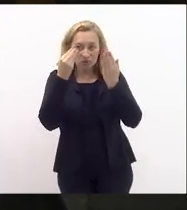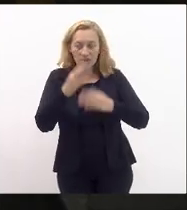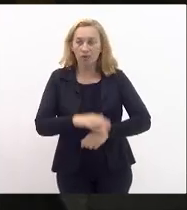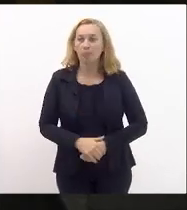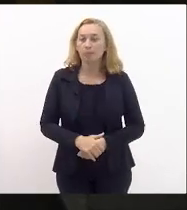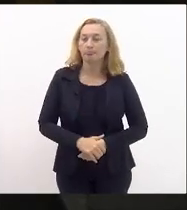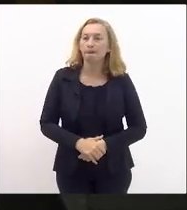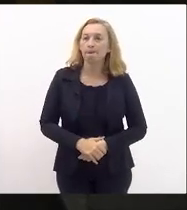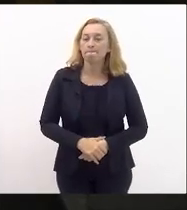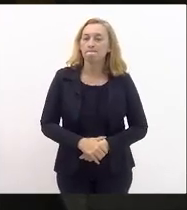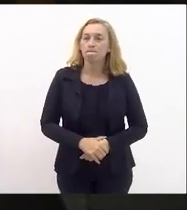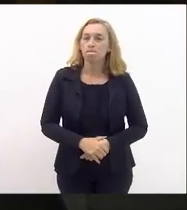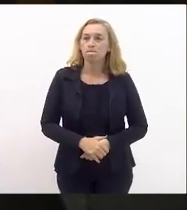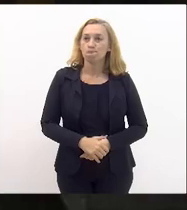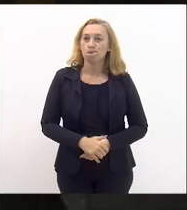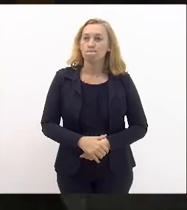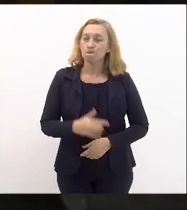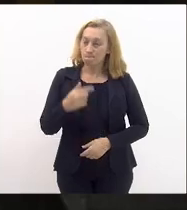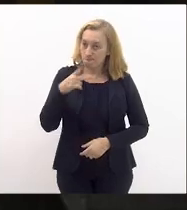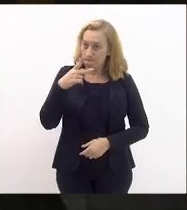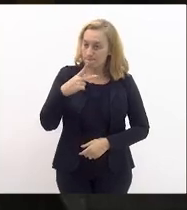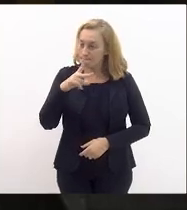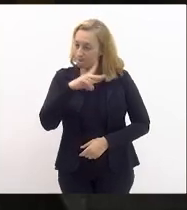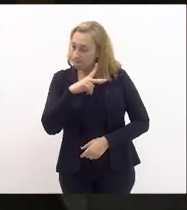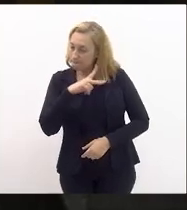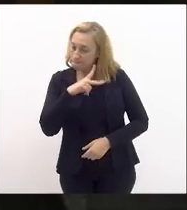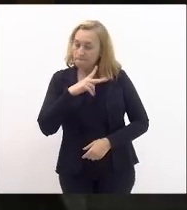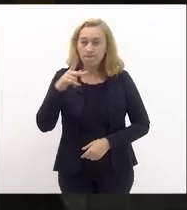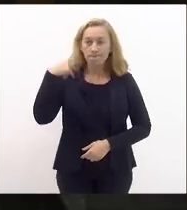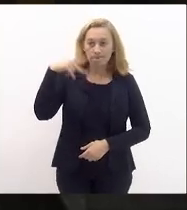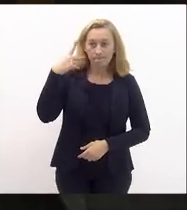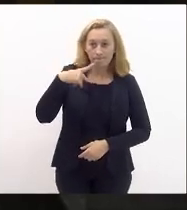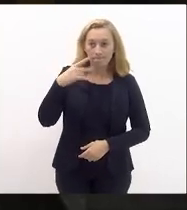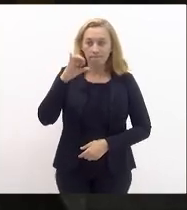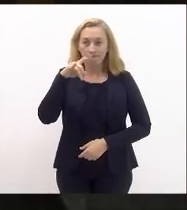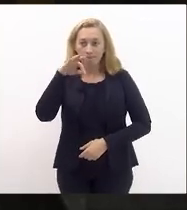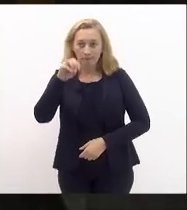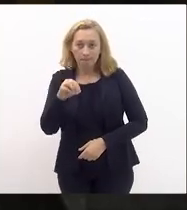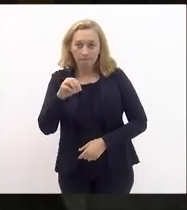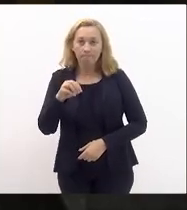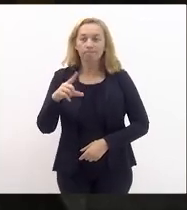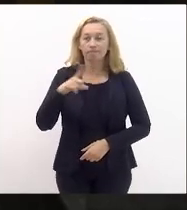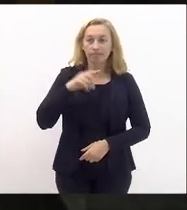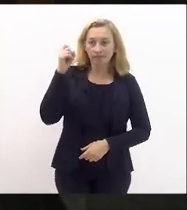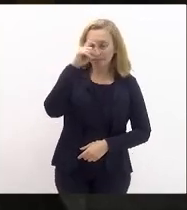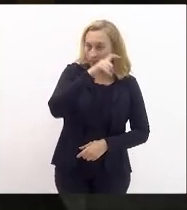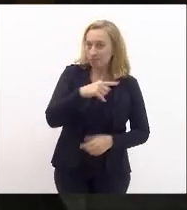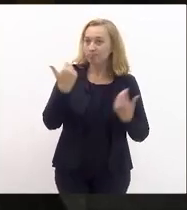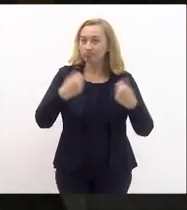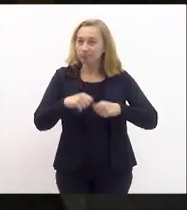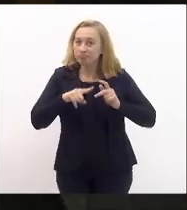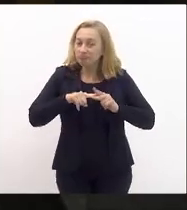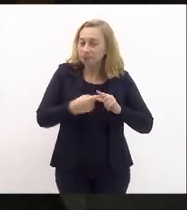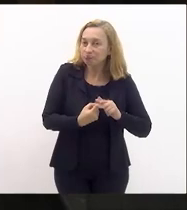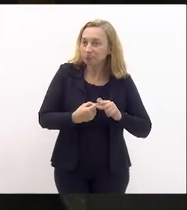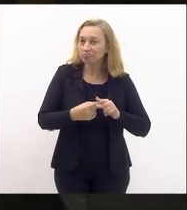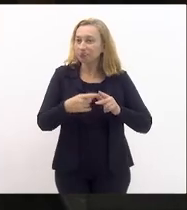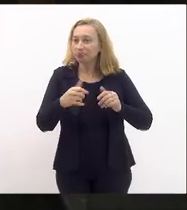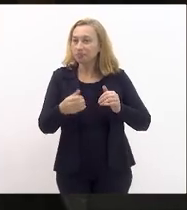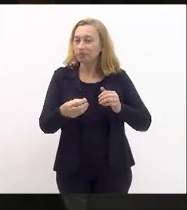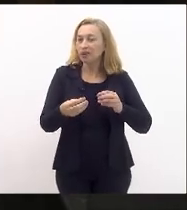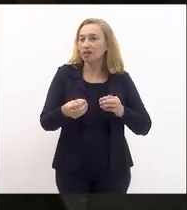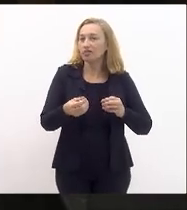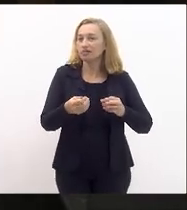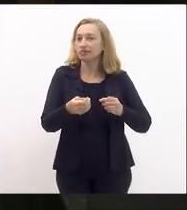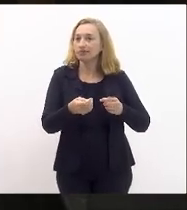Eu destaco que a própria política de cofinanciamento ainda tem muitas dificuldades. A a gente precisa aperfeiçoar os mecanismos de